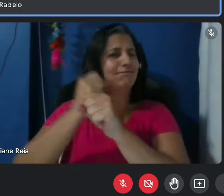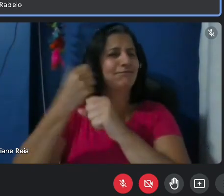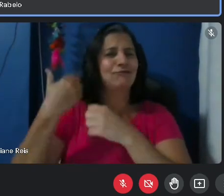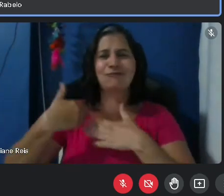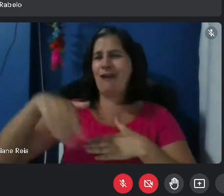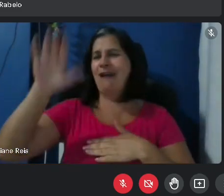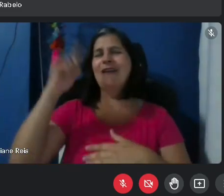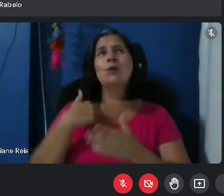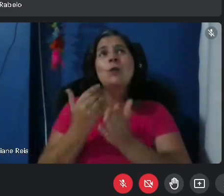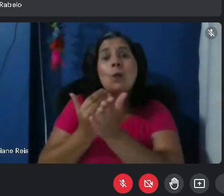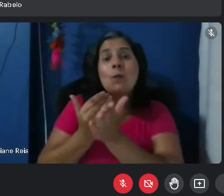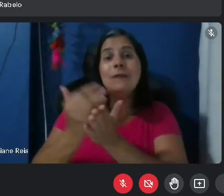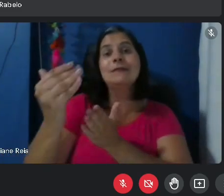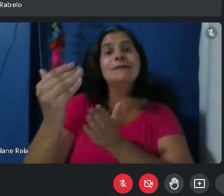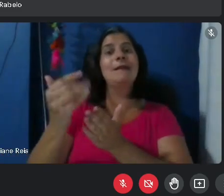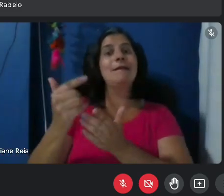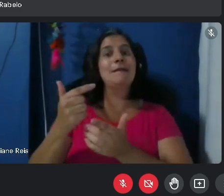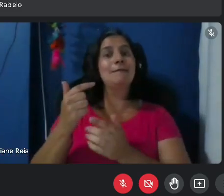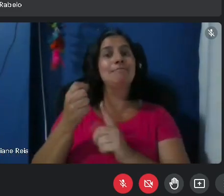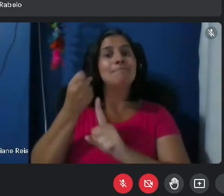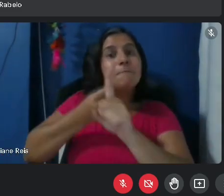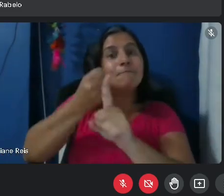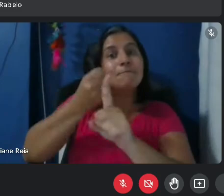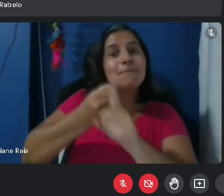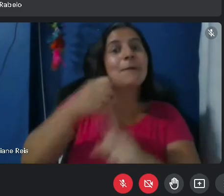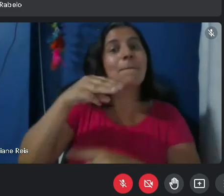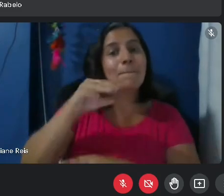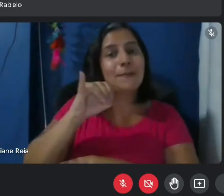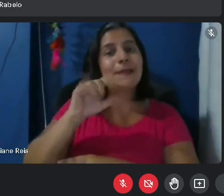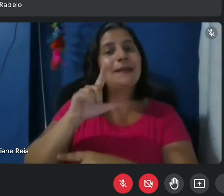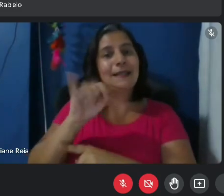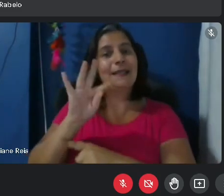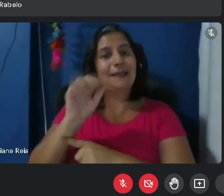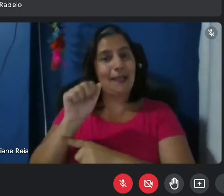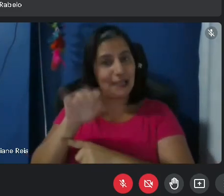sou uma pessoa militante da comunidade surda há anos.